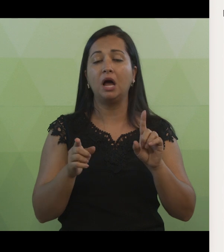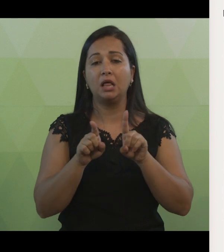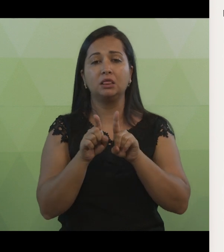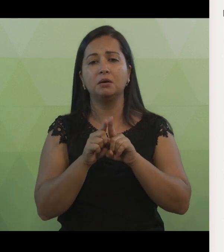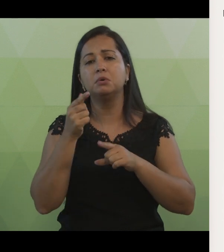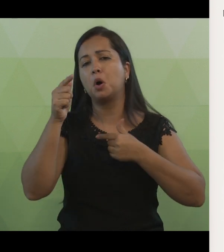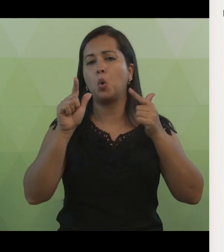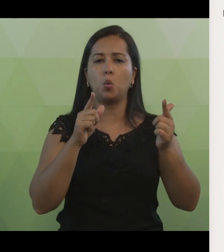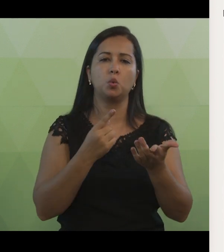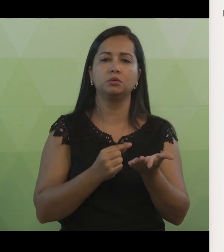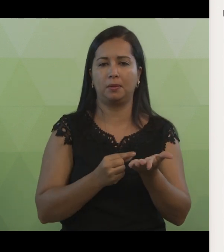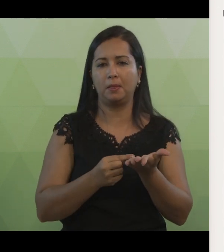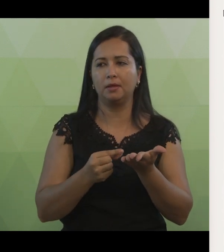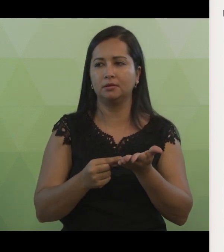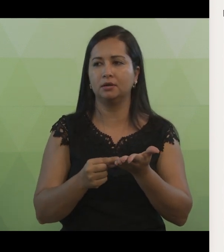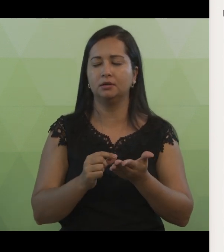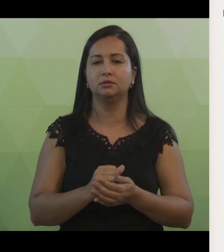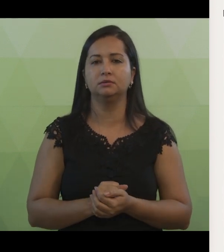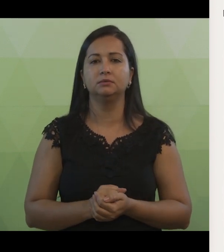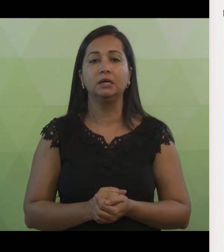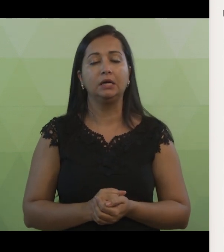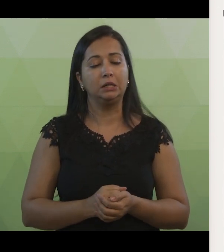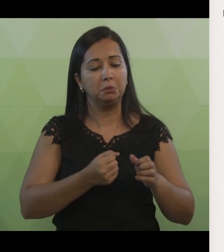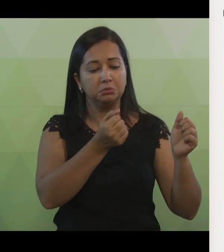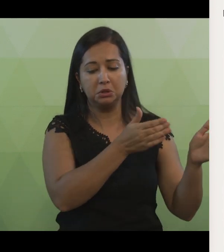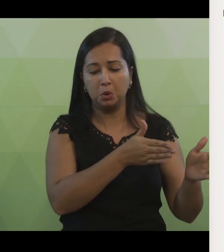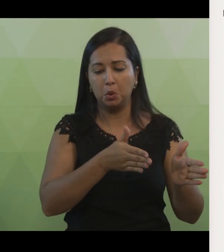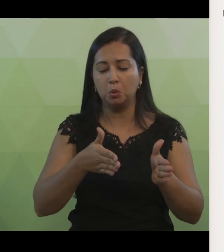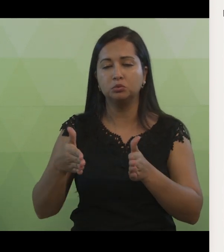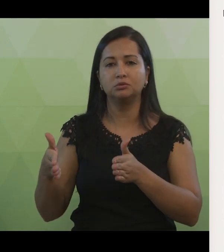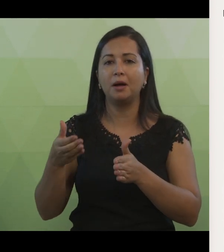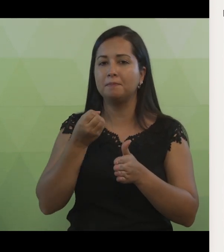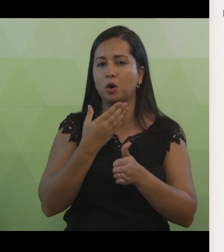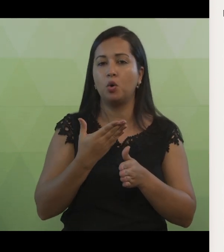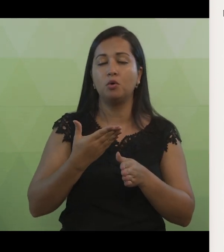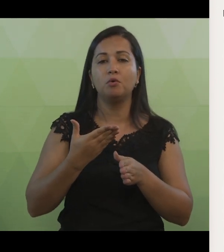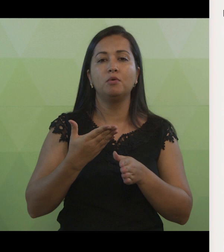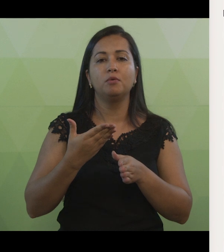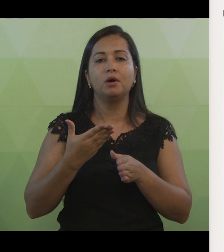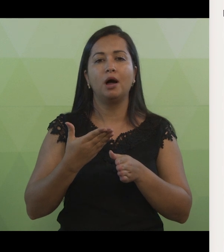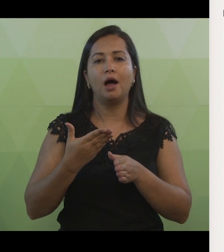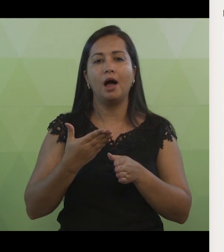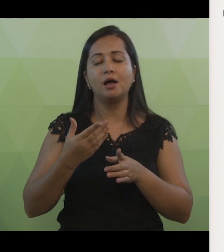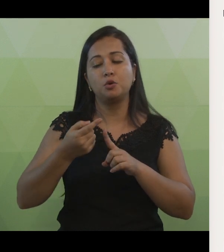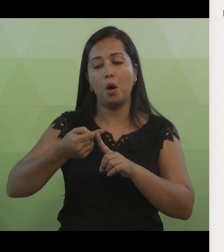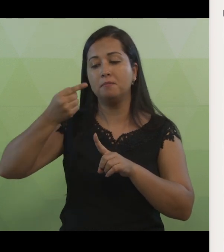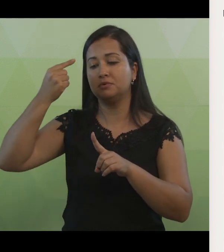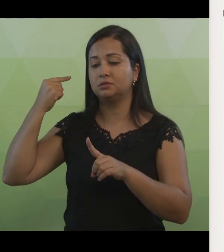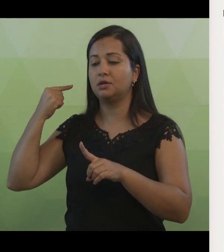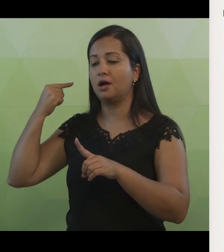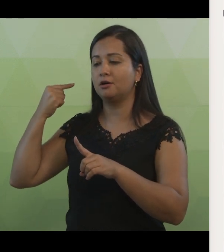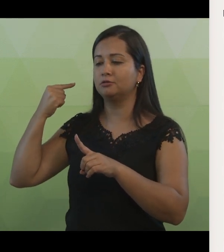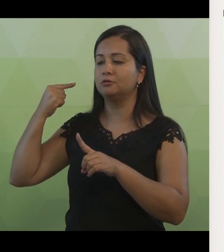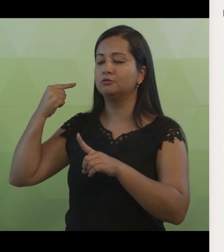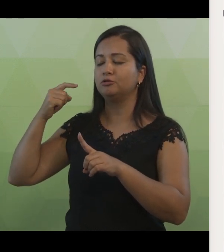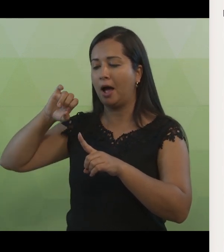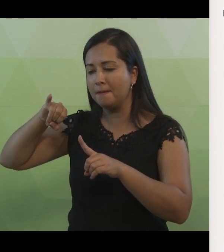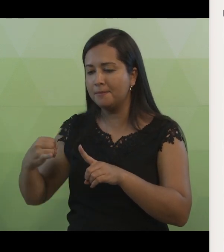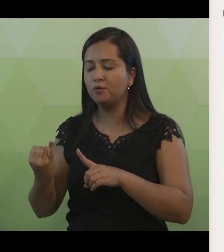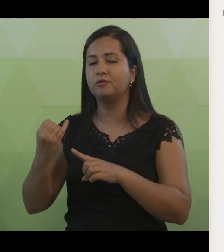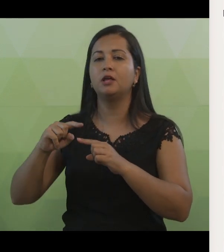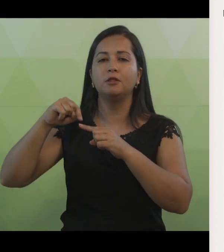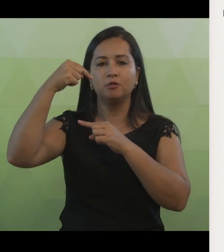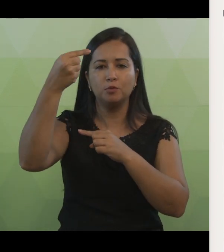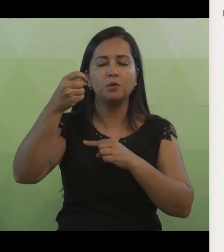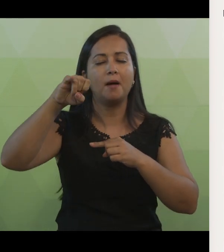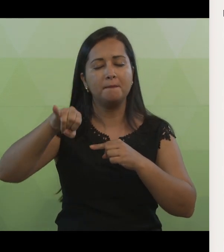detalhes. Então é um processo de melhoria contínua, então depende do processo anterior, como foi feito, no próximo não precisa refazer o